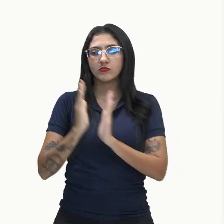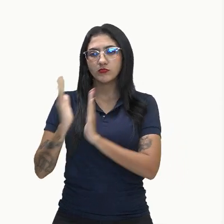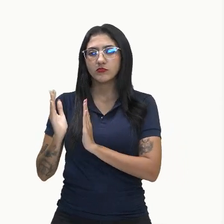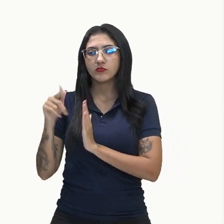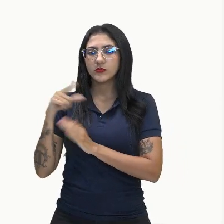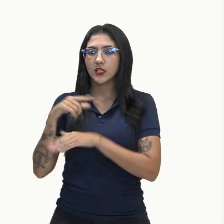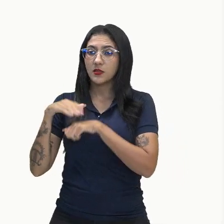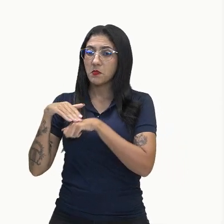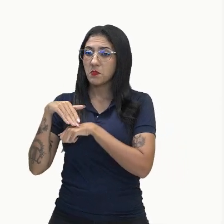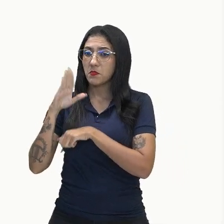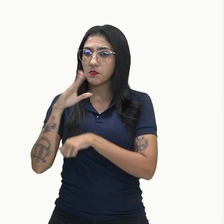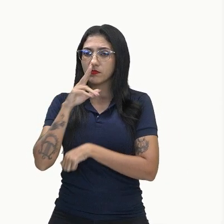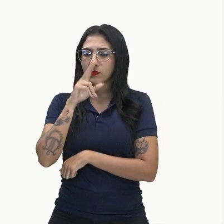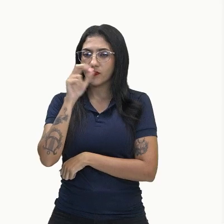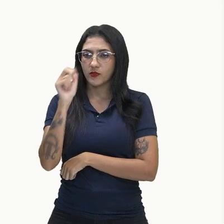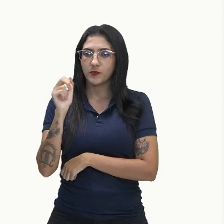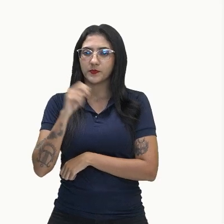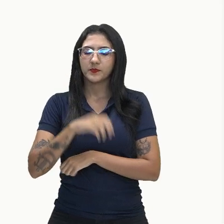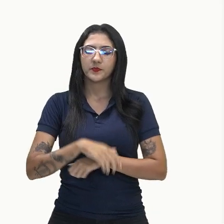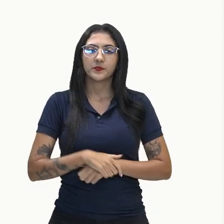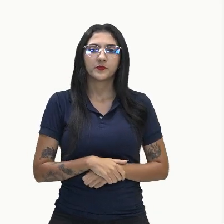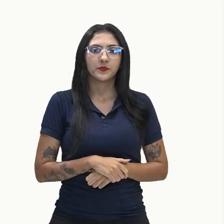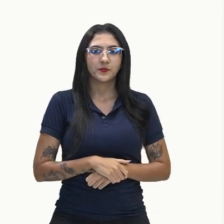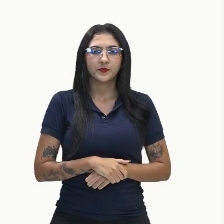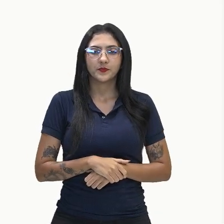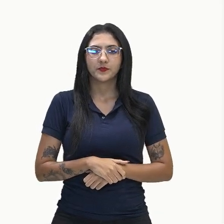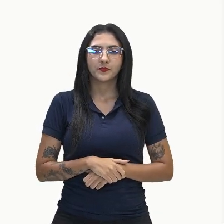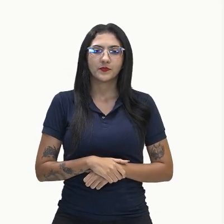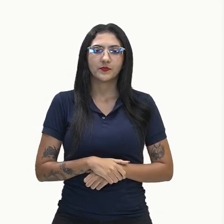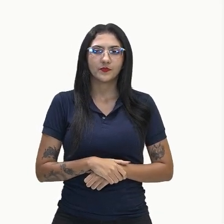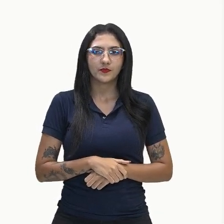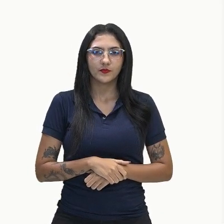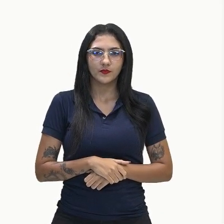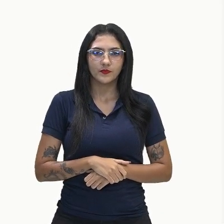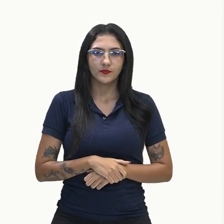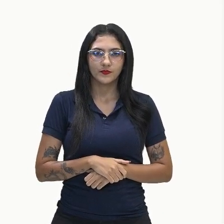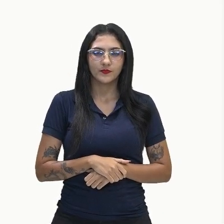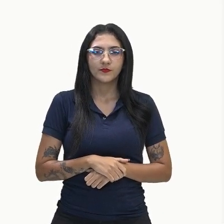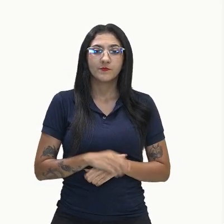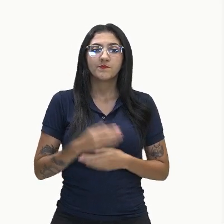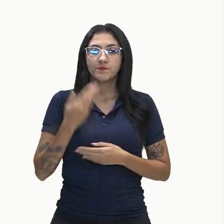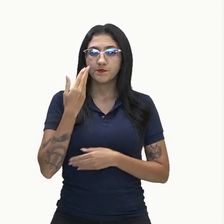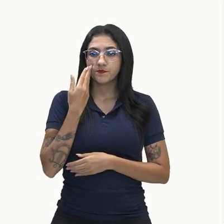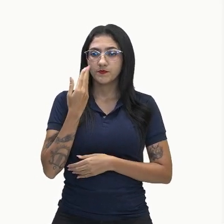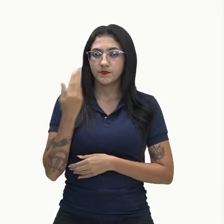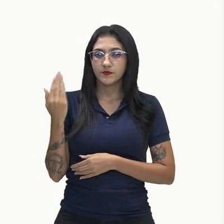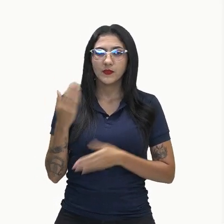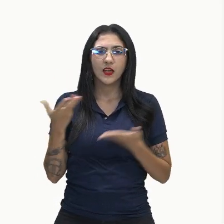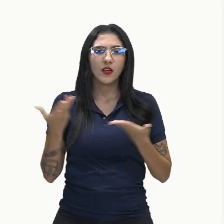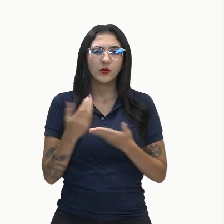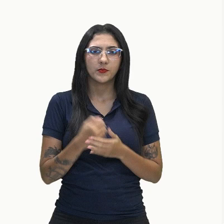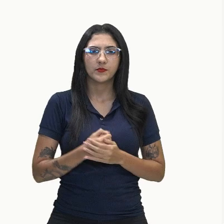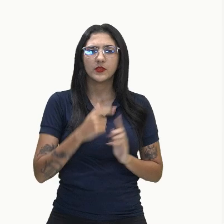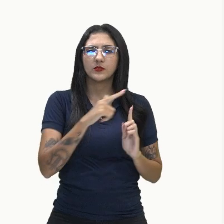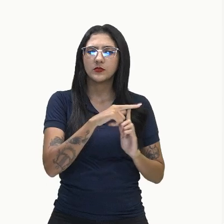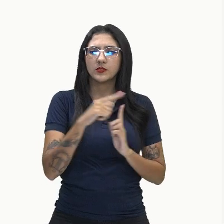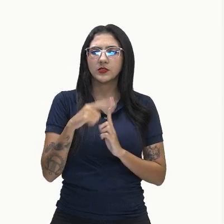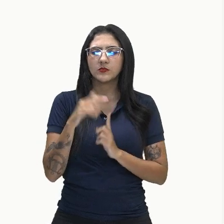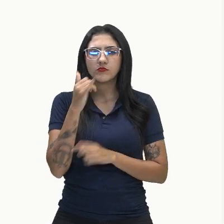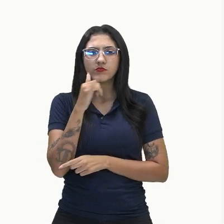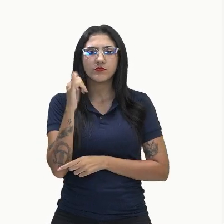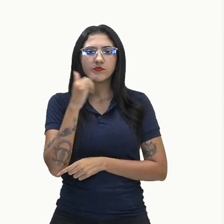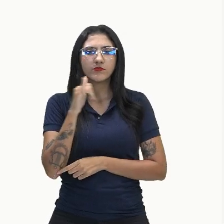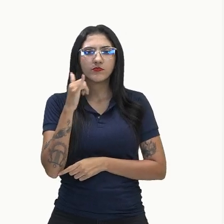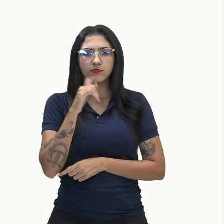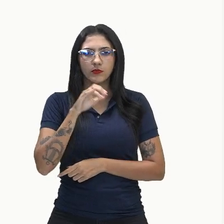possuía uma alta compressão, certo? Bem, quanto à eficiência